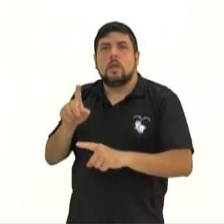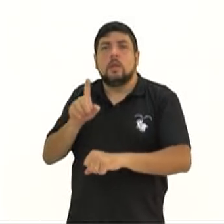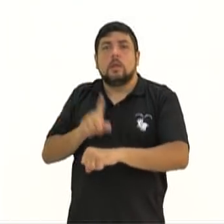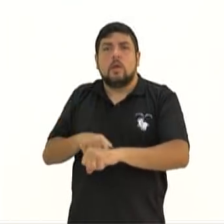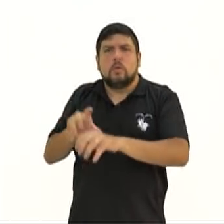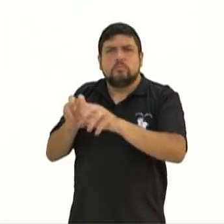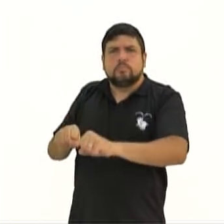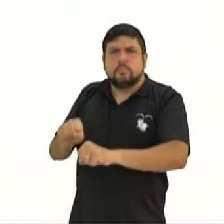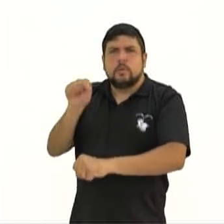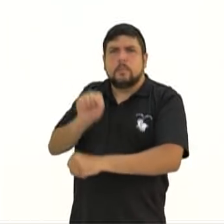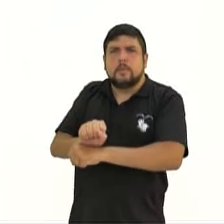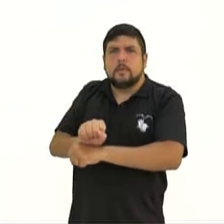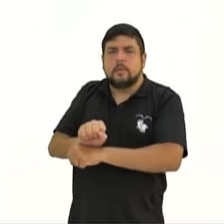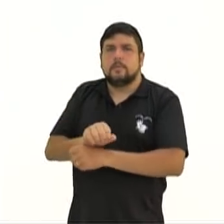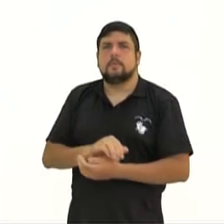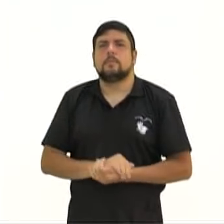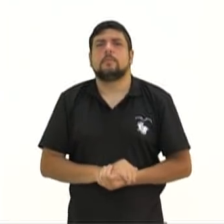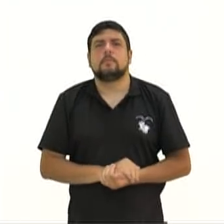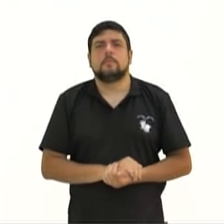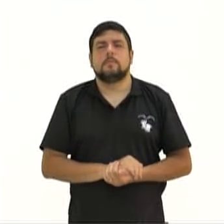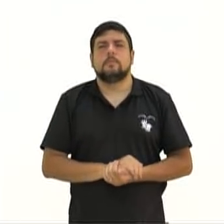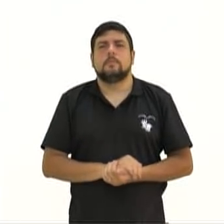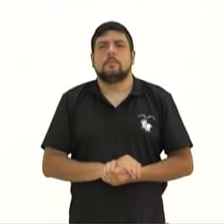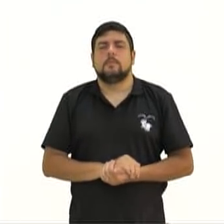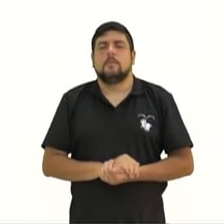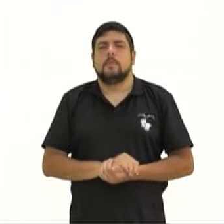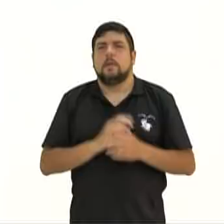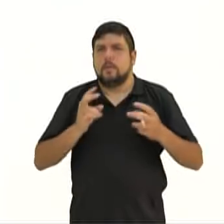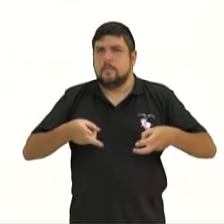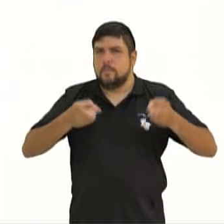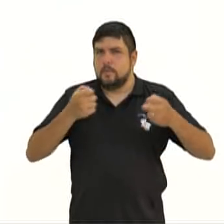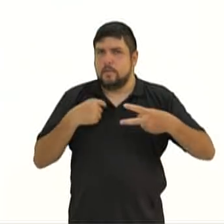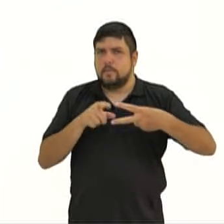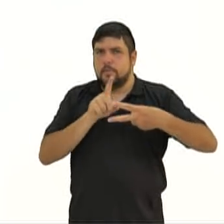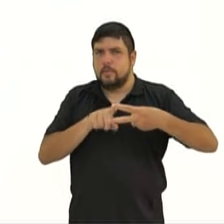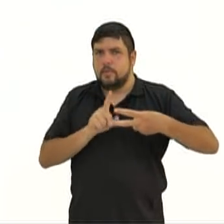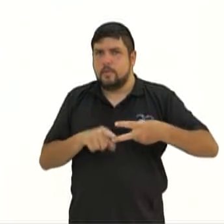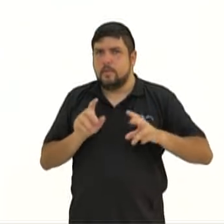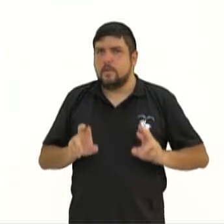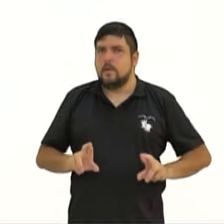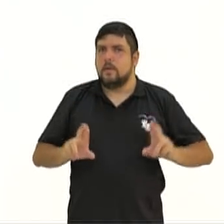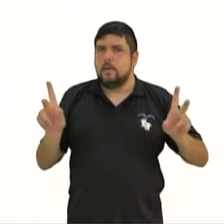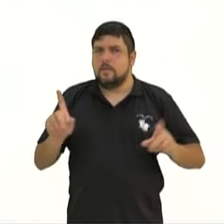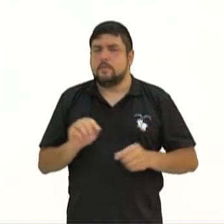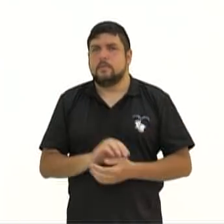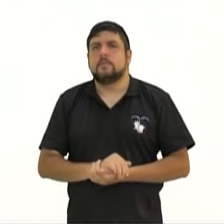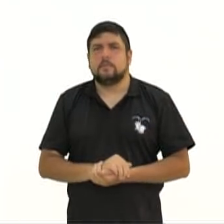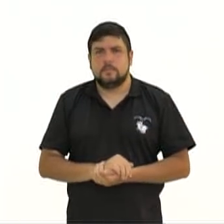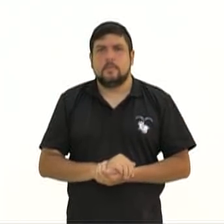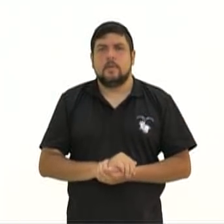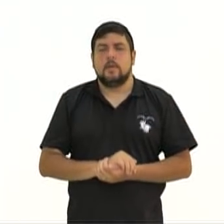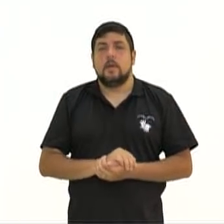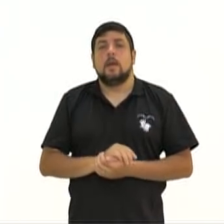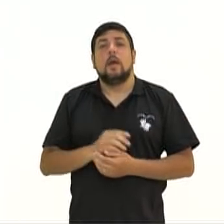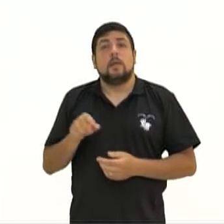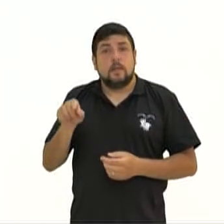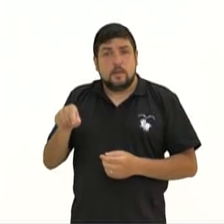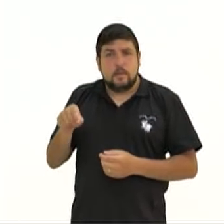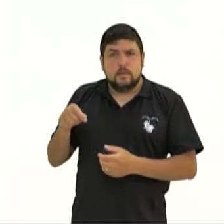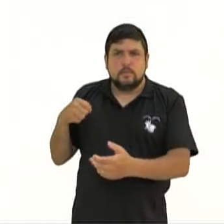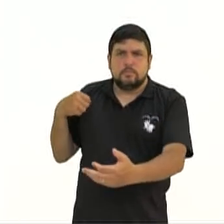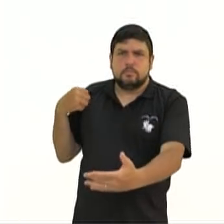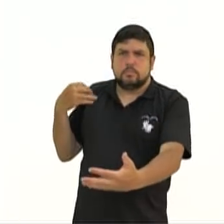esses foram as duas primeiras adaptações feitas nas bicicletas e essas adaptações ficaram até